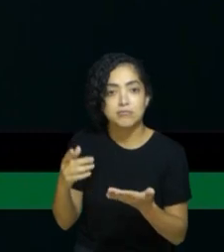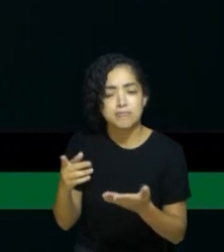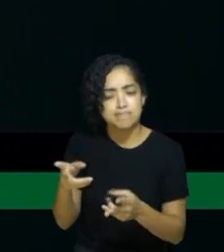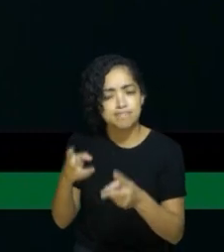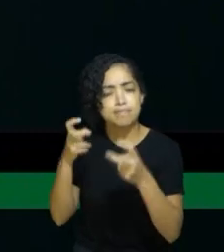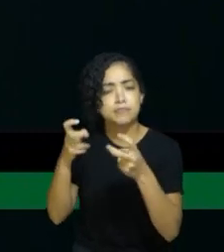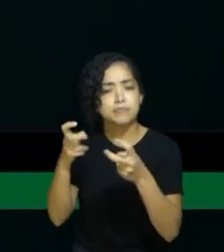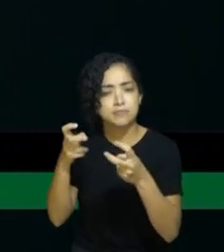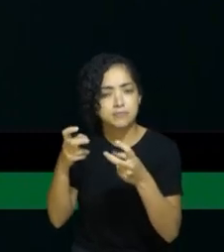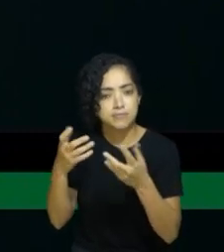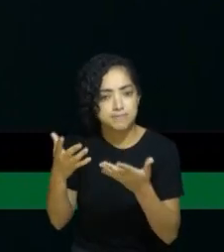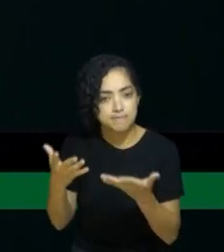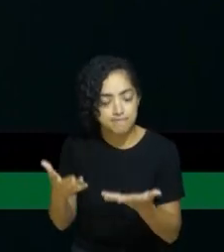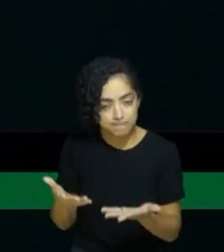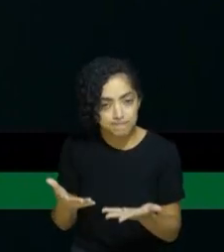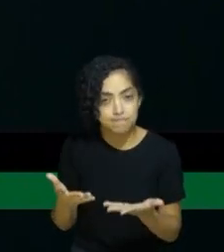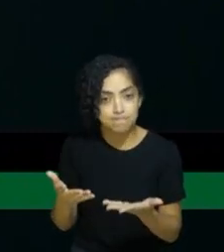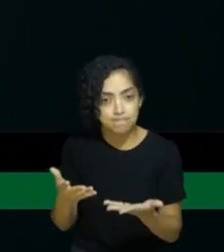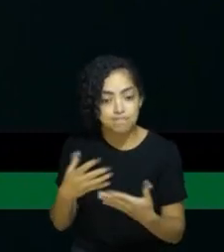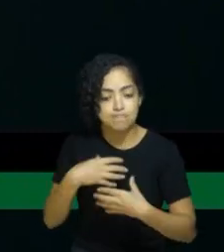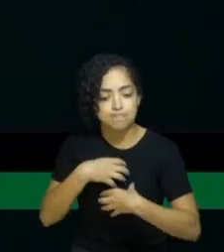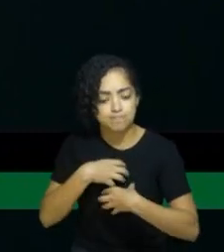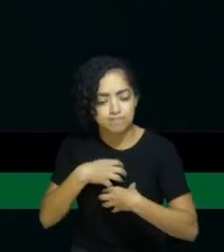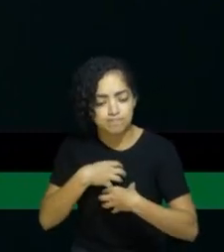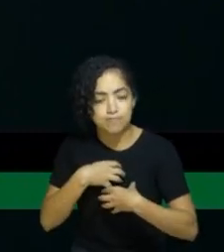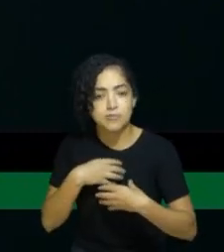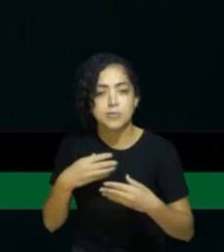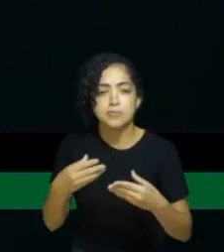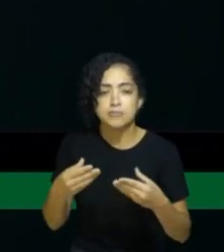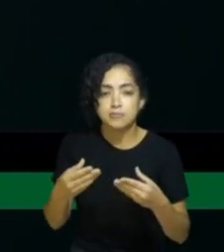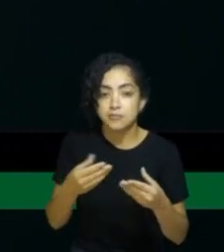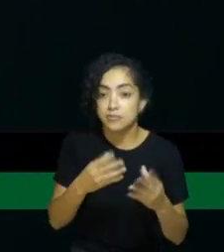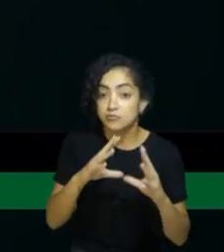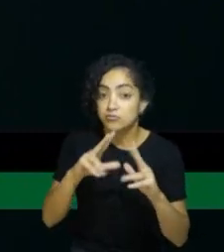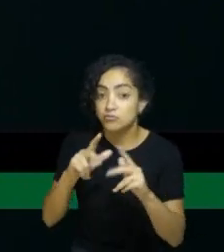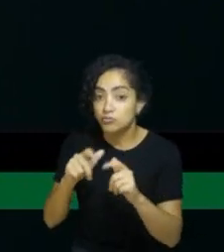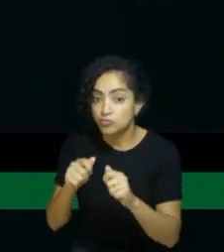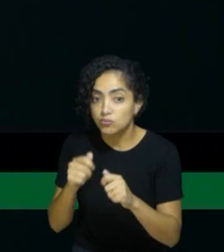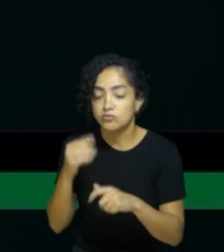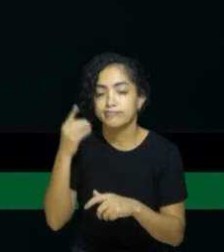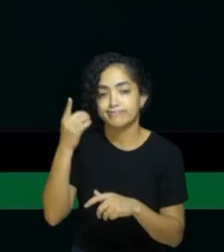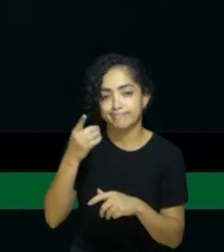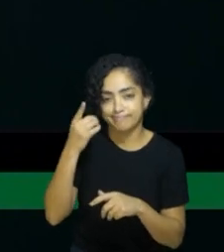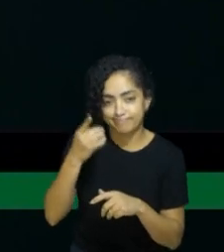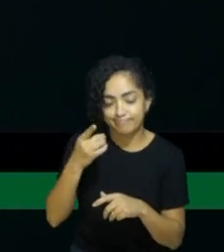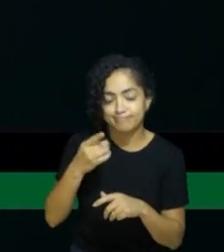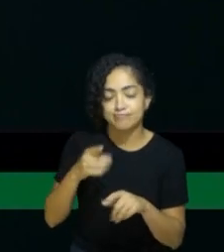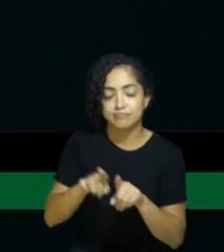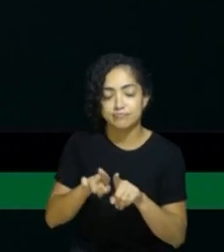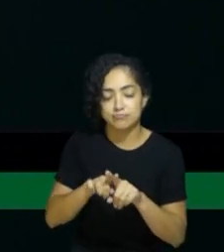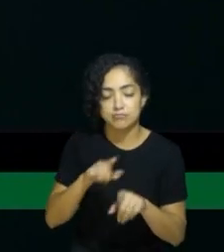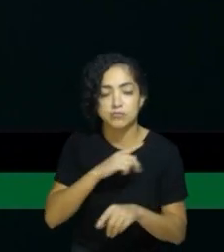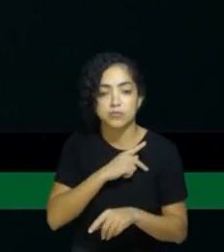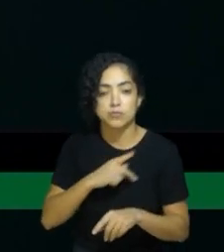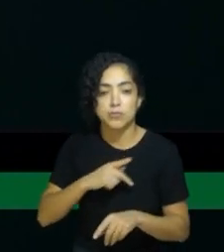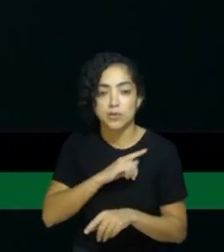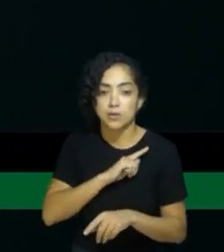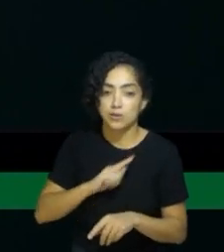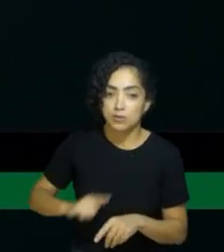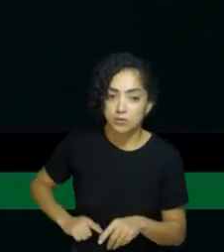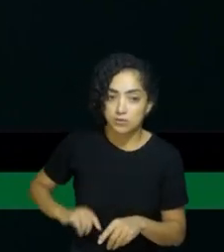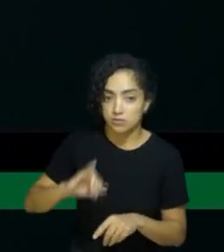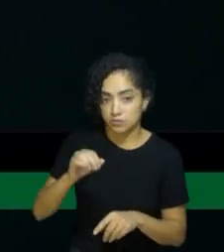time das coisas sensibilidade de todos os deputados também do governador Jorginho Melo cumprimentar também Deputado Marcos da